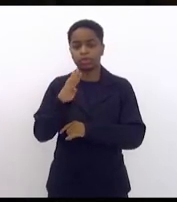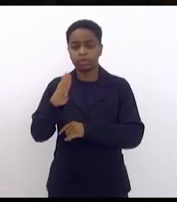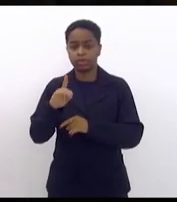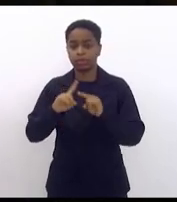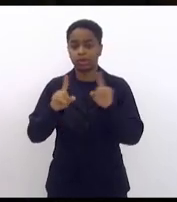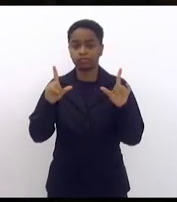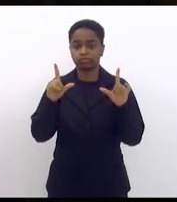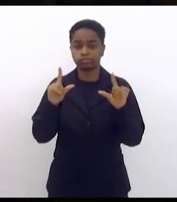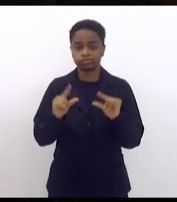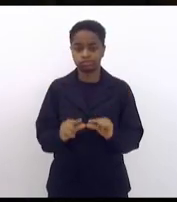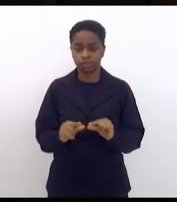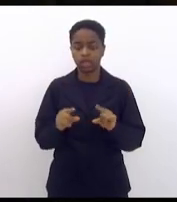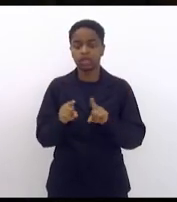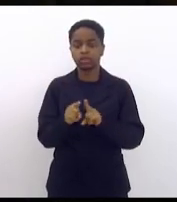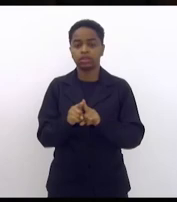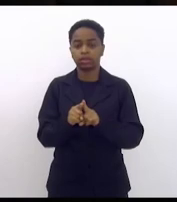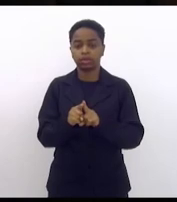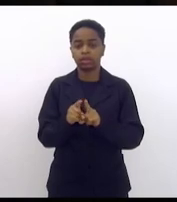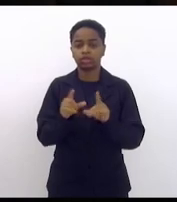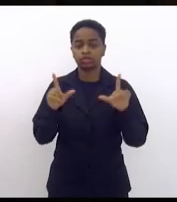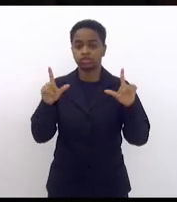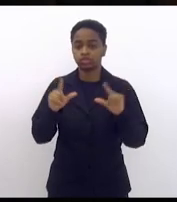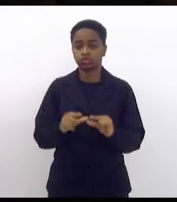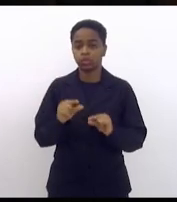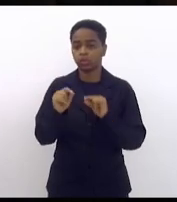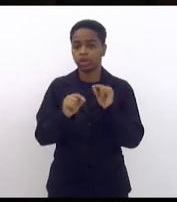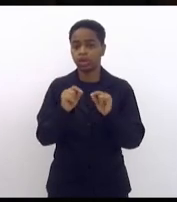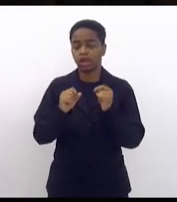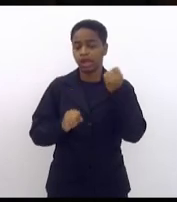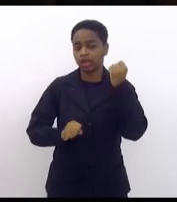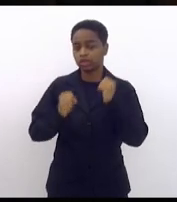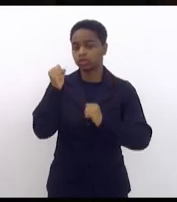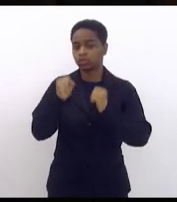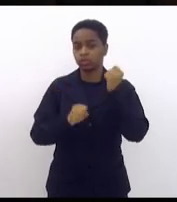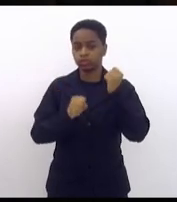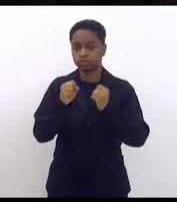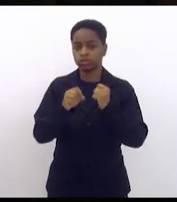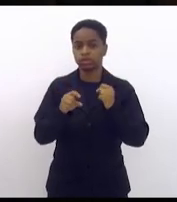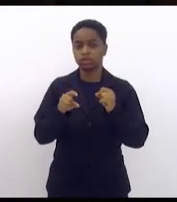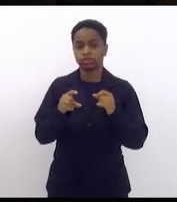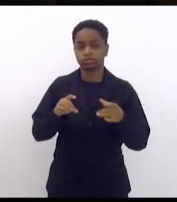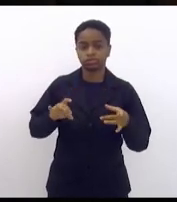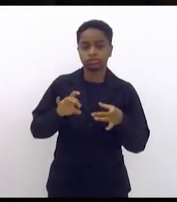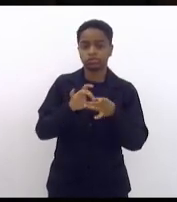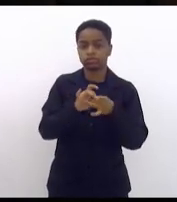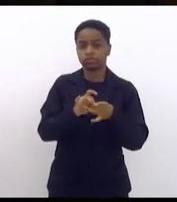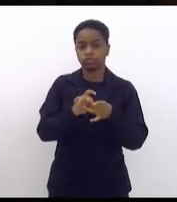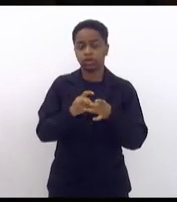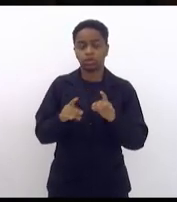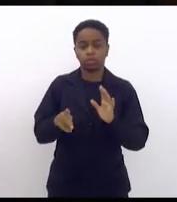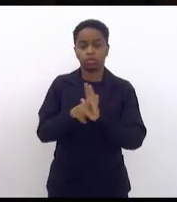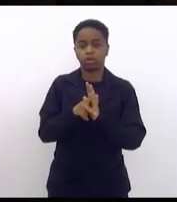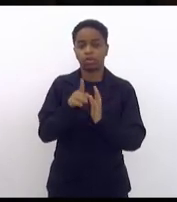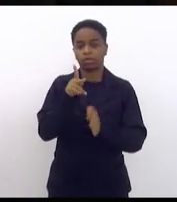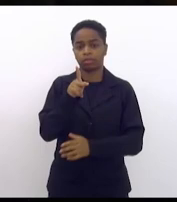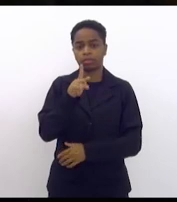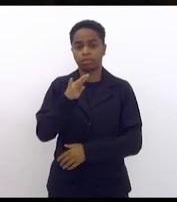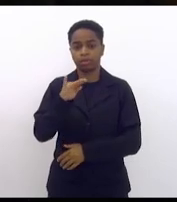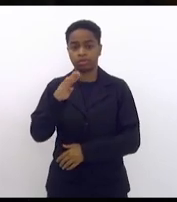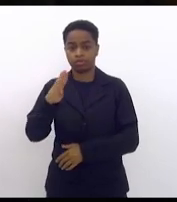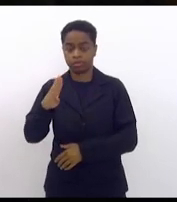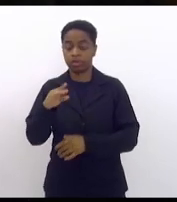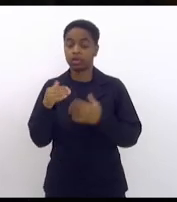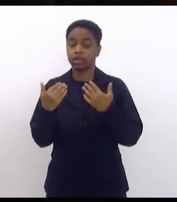teve reduzido o peso da indústria na composição do seu próprio produto interno bruto. Ou seja, o que mais